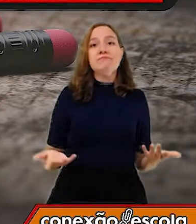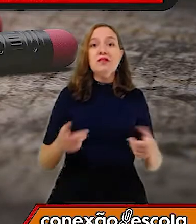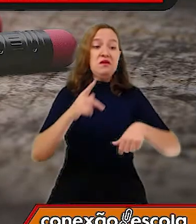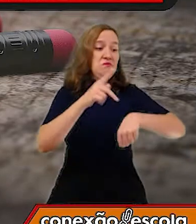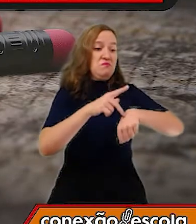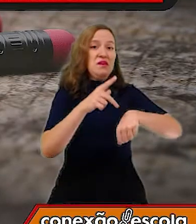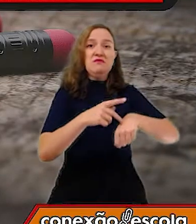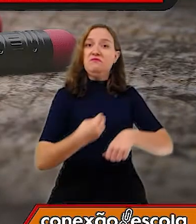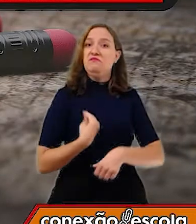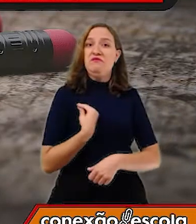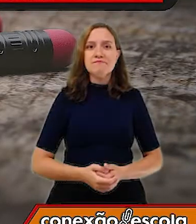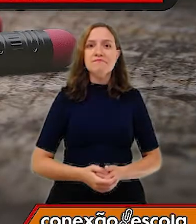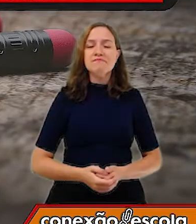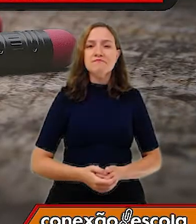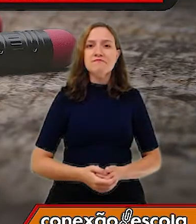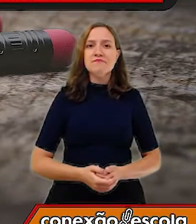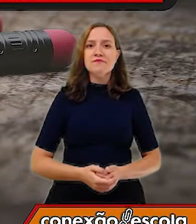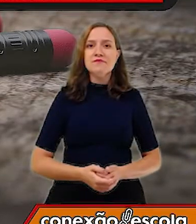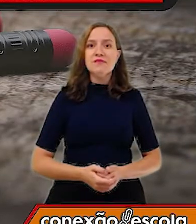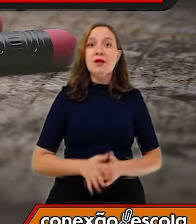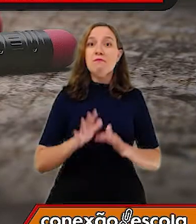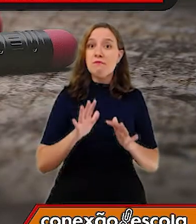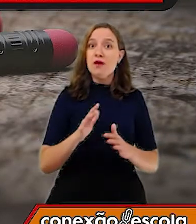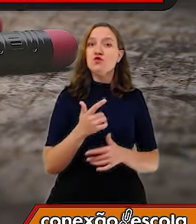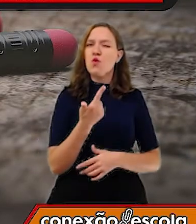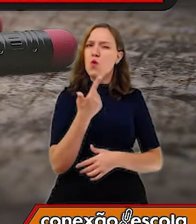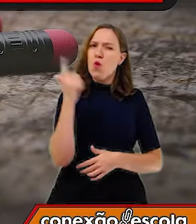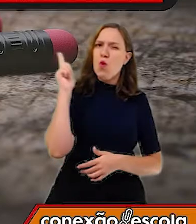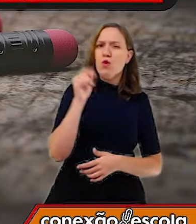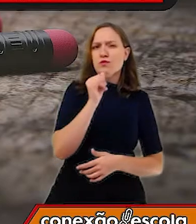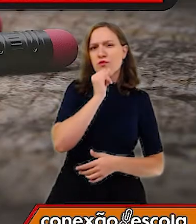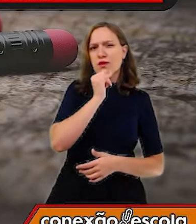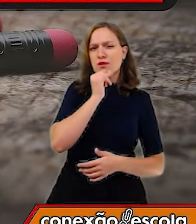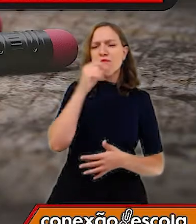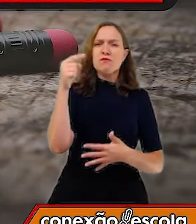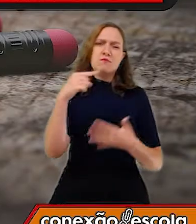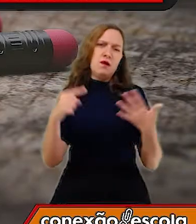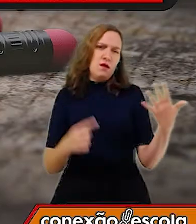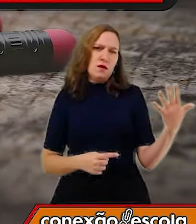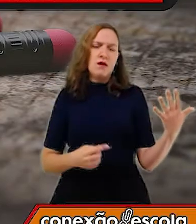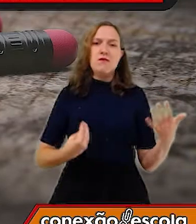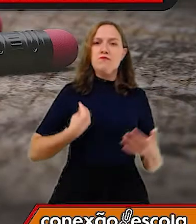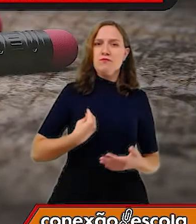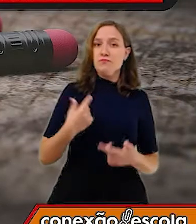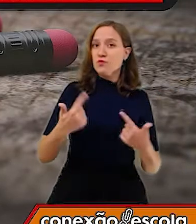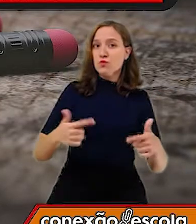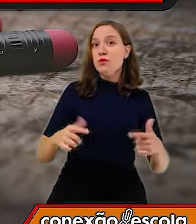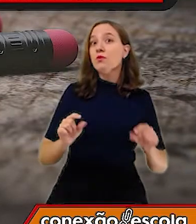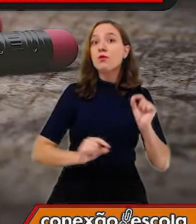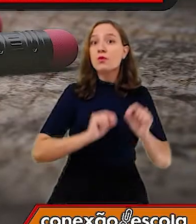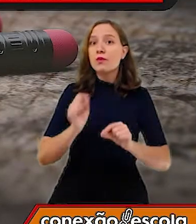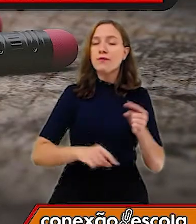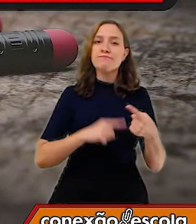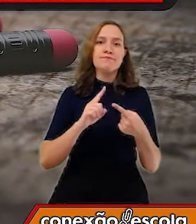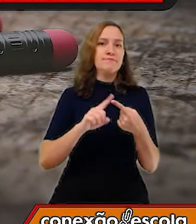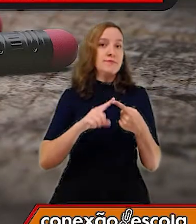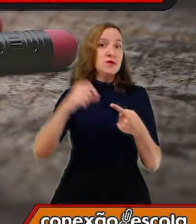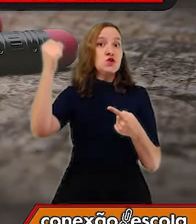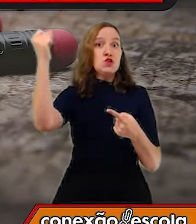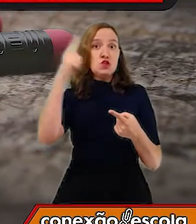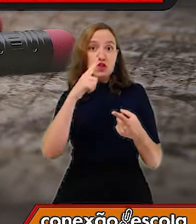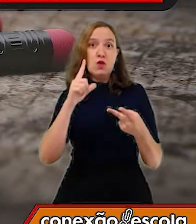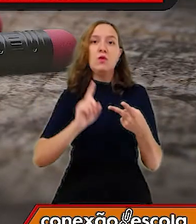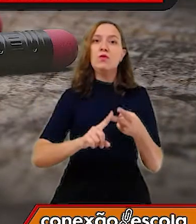não é um ser vivo. Outros exemplos de elementos não vivos são o sol,